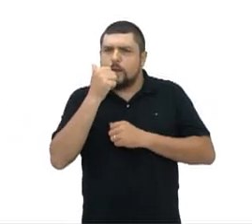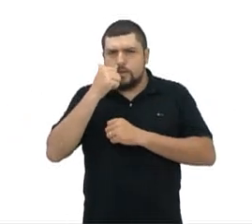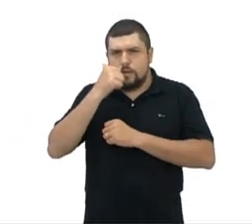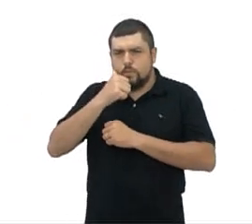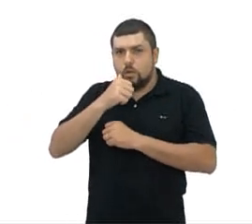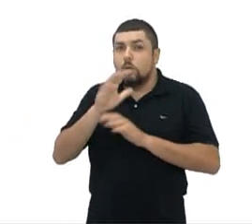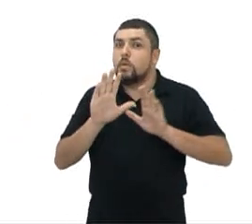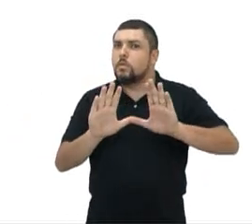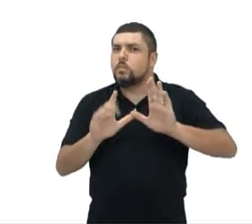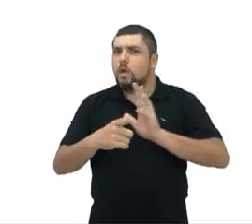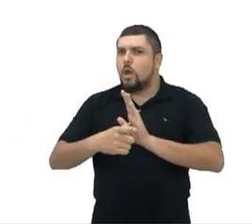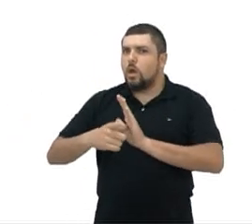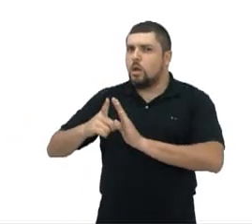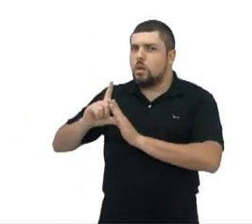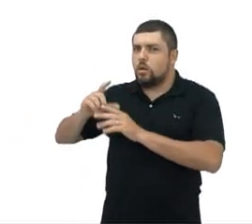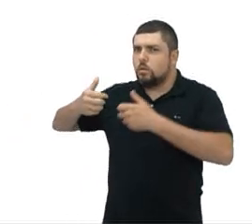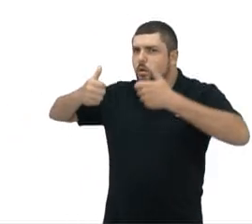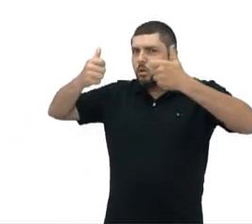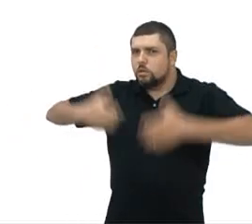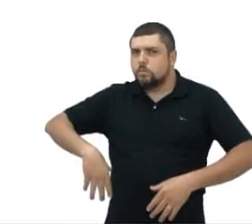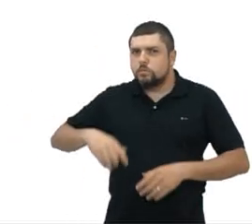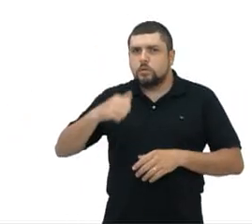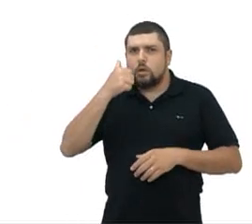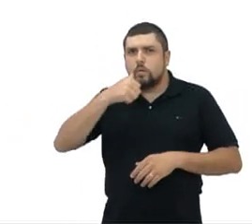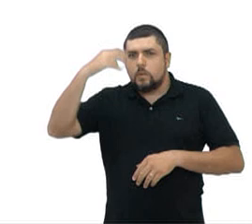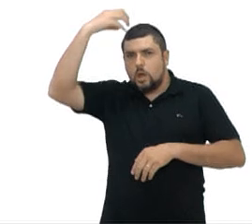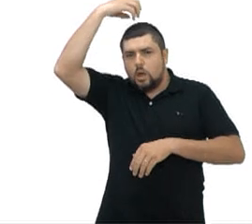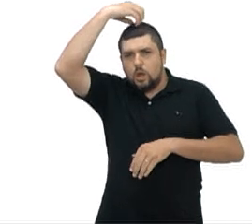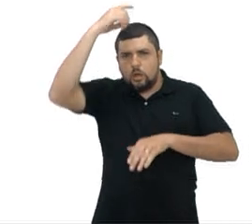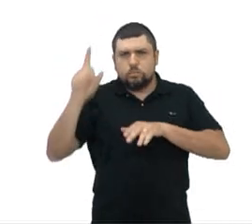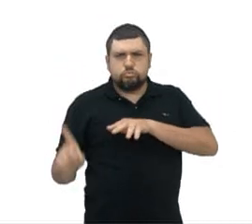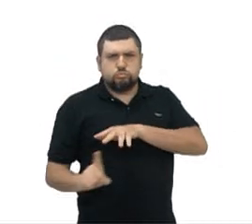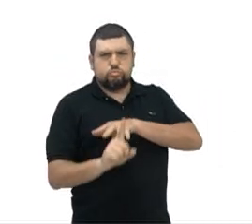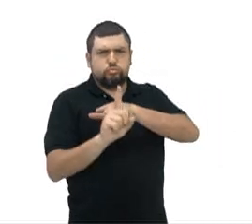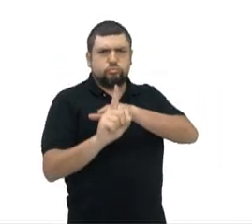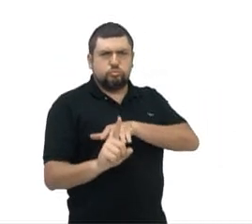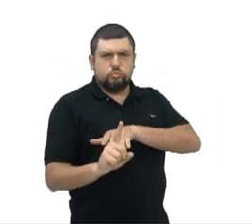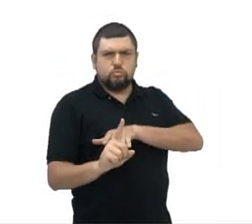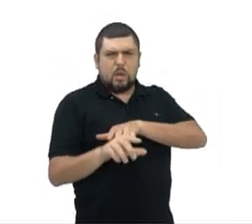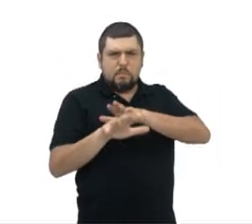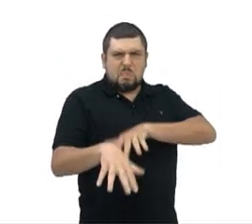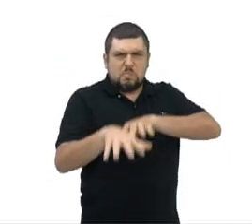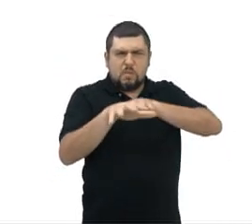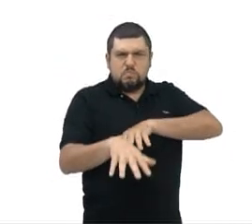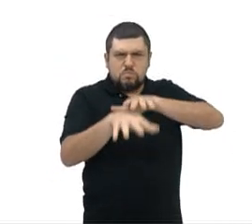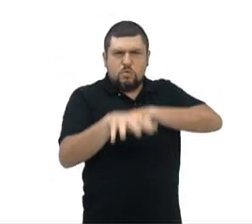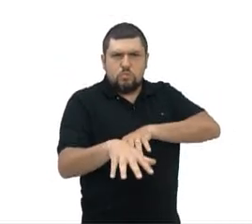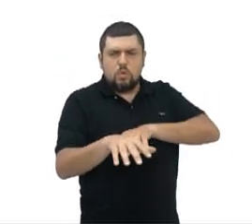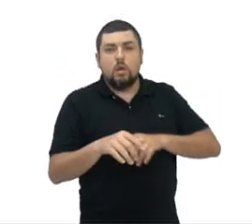das rainhas guerreiras. Será que tem alguma coisa a ver? O que ela está segurando ali?